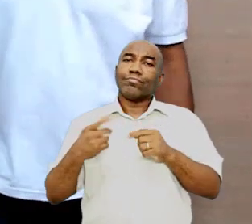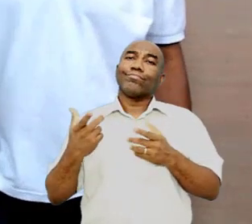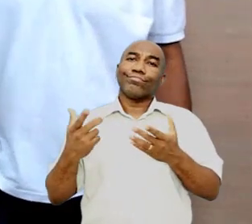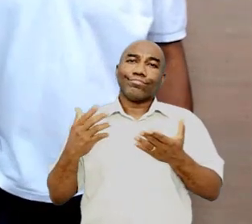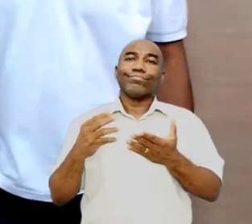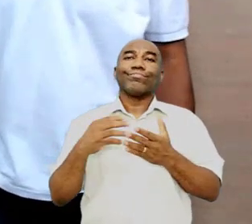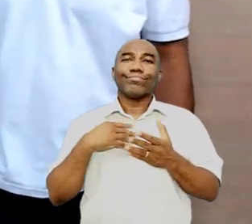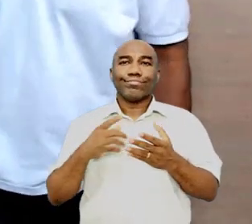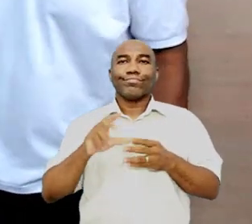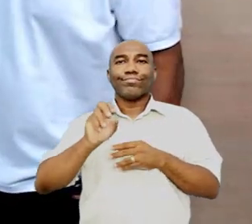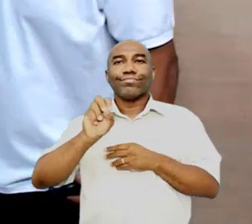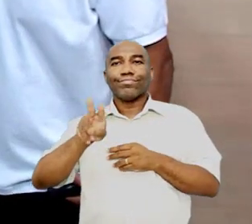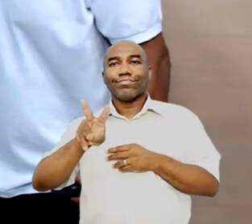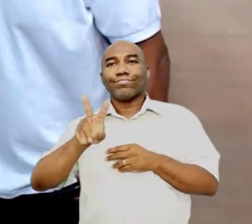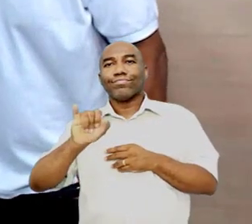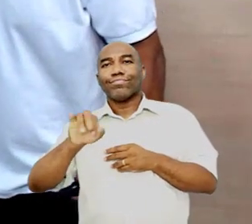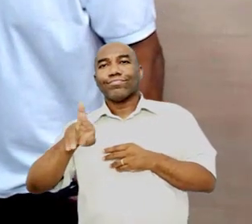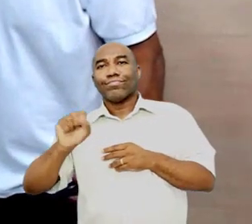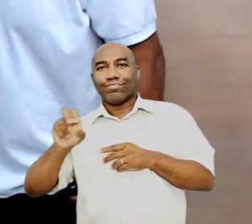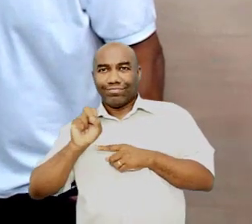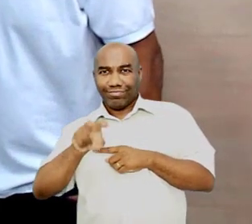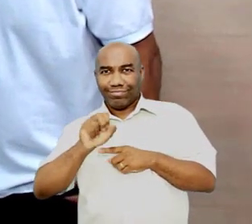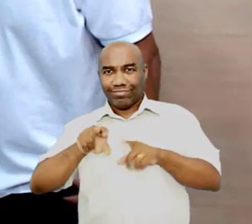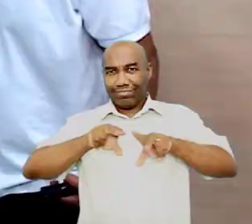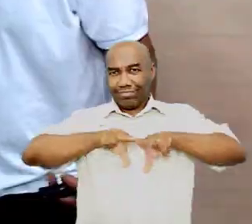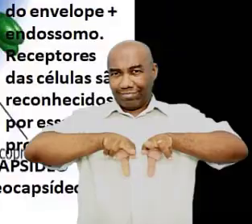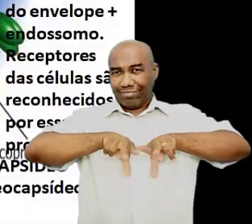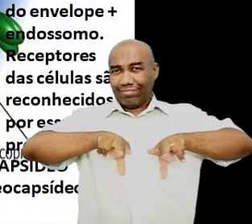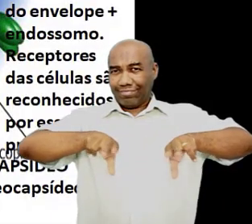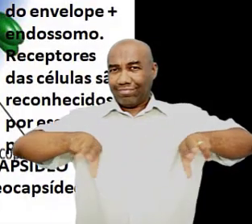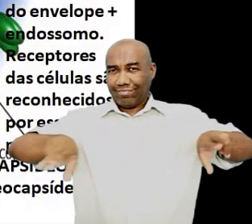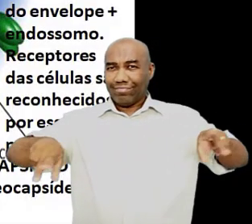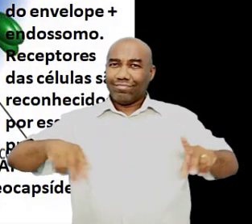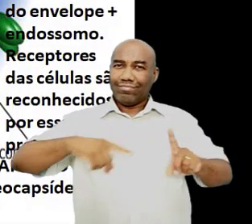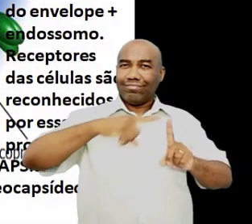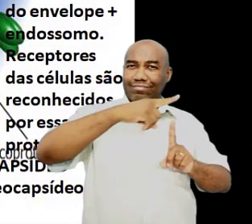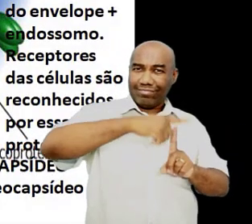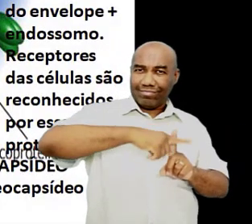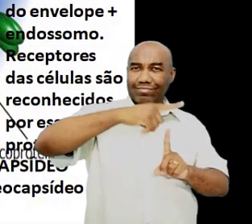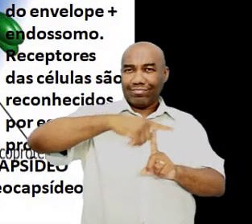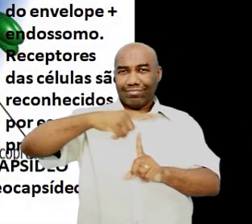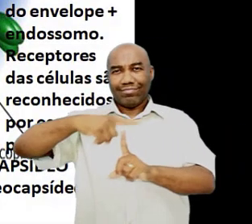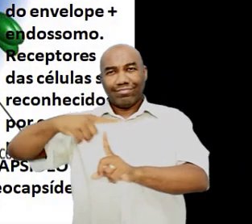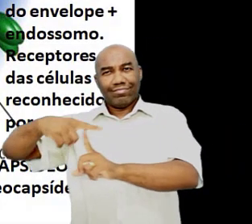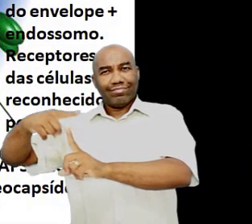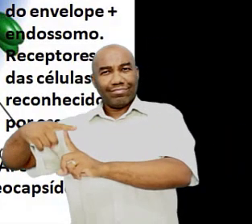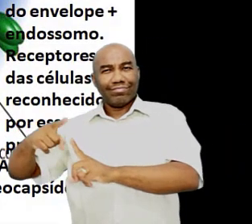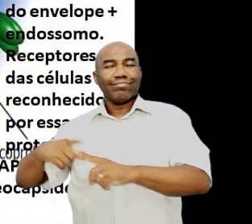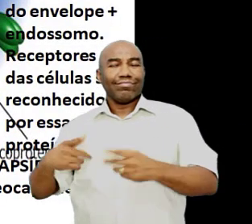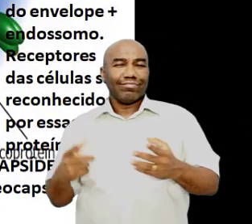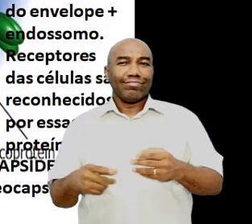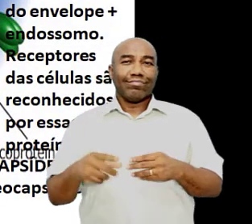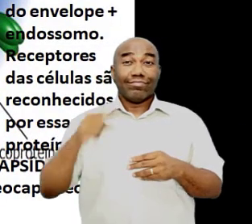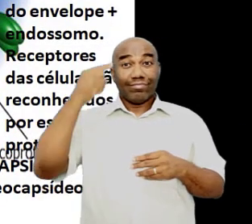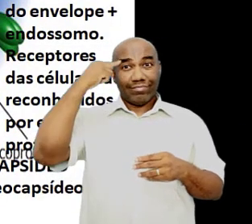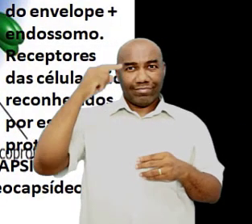proteína. Para esses que têm a hemaglutinina, certo?